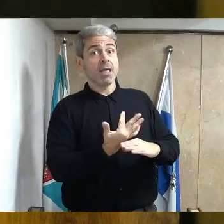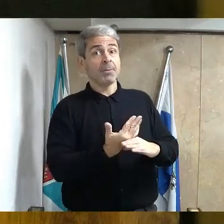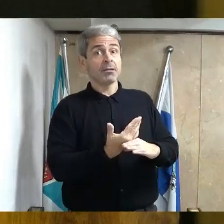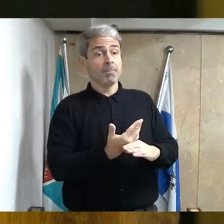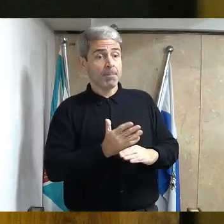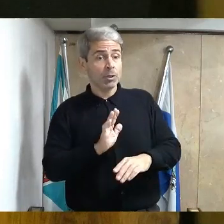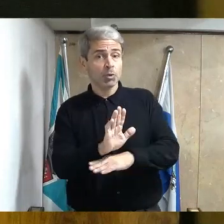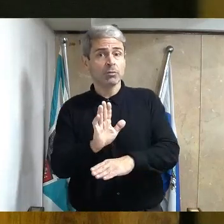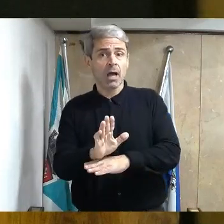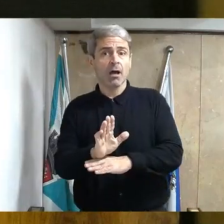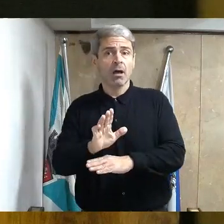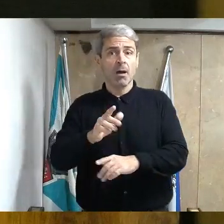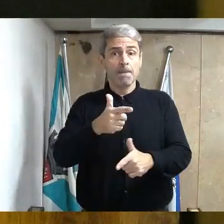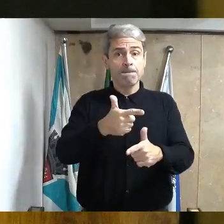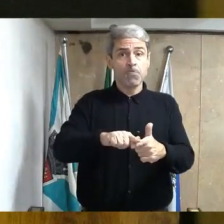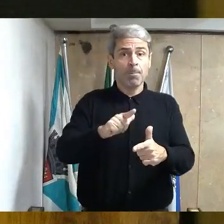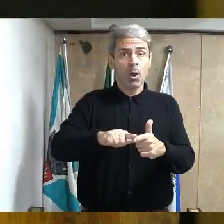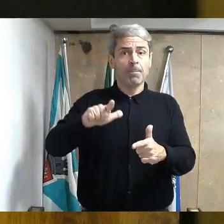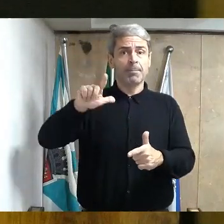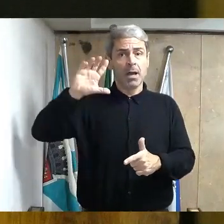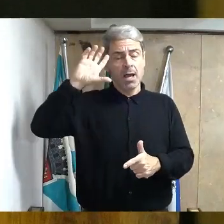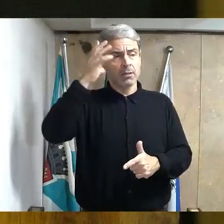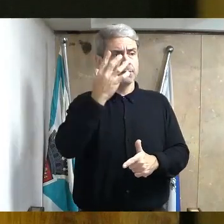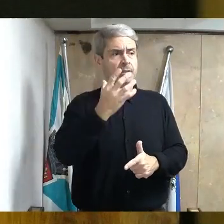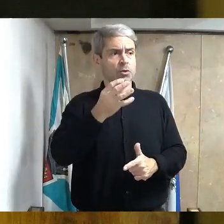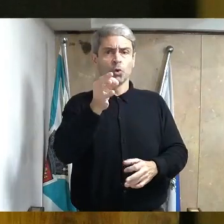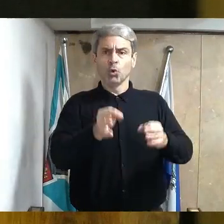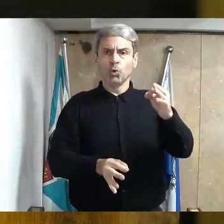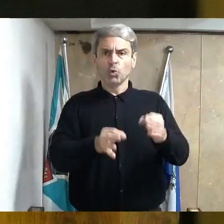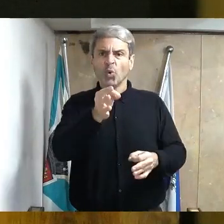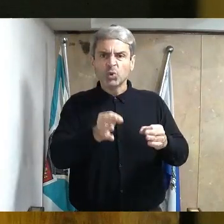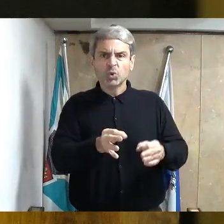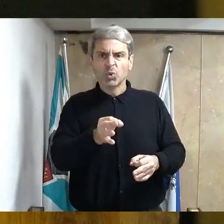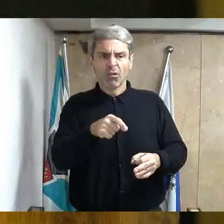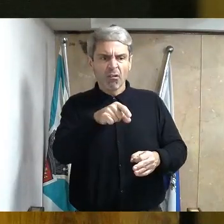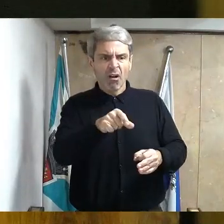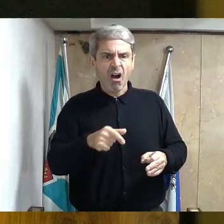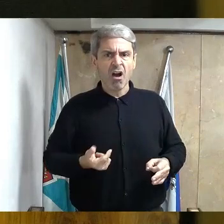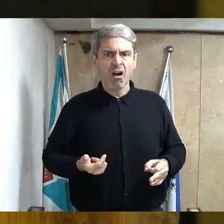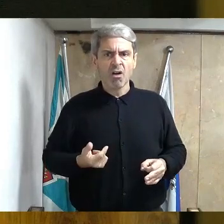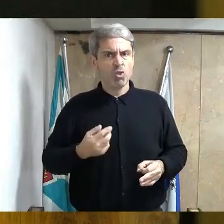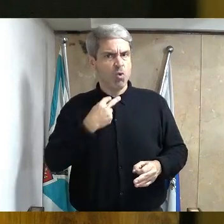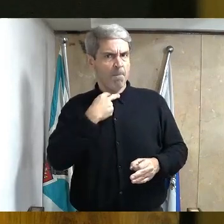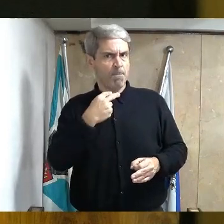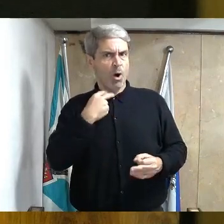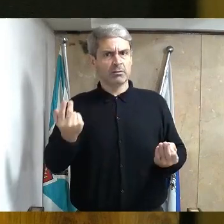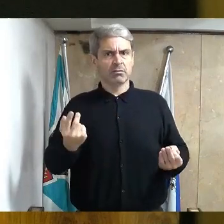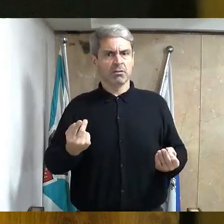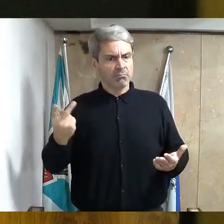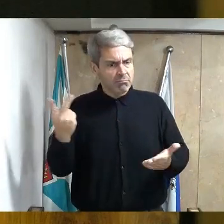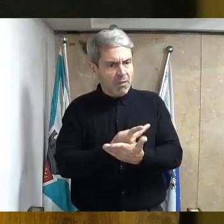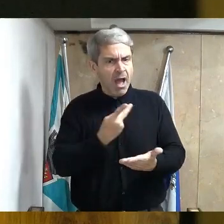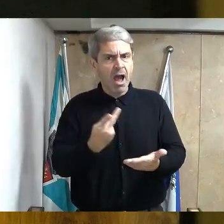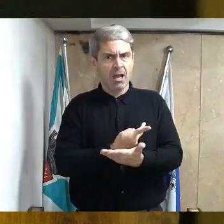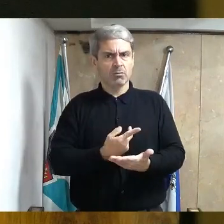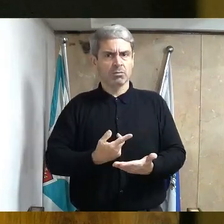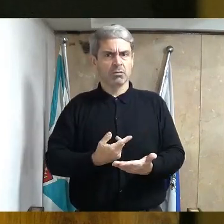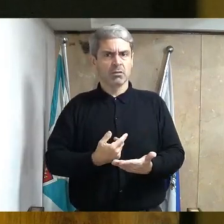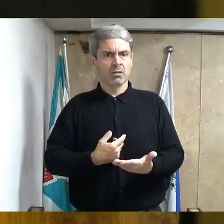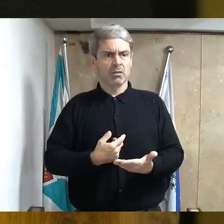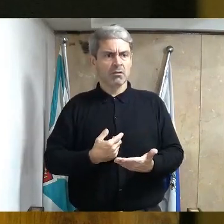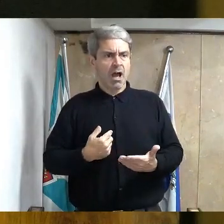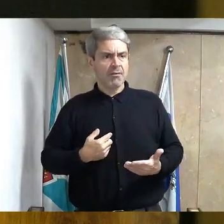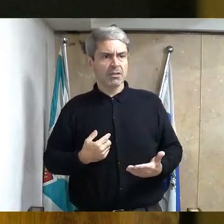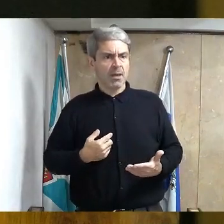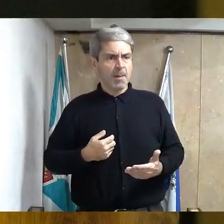problema. Não é justo. O pau que dá no Chico tem que dar no Francisco. Não pode abordar o cidadão